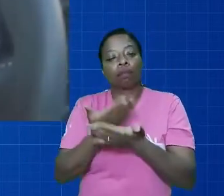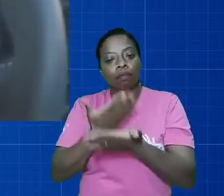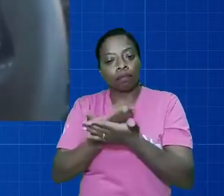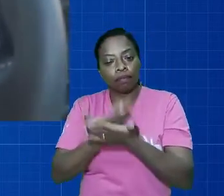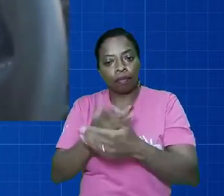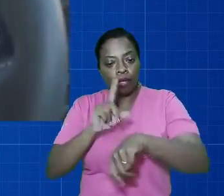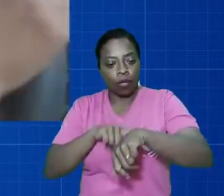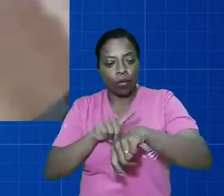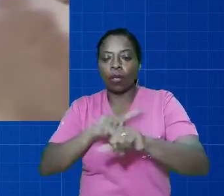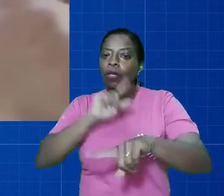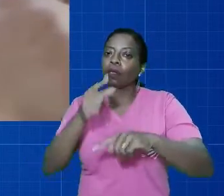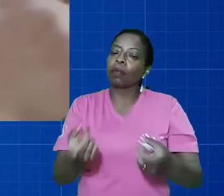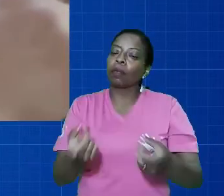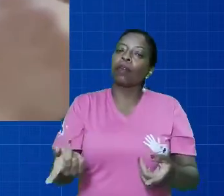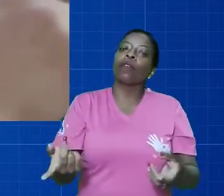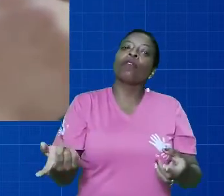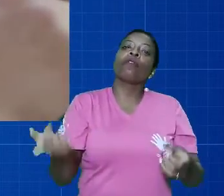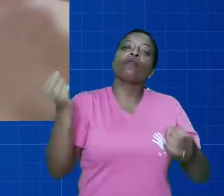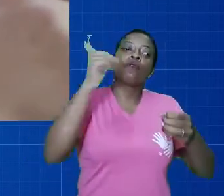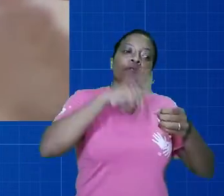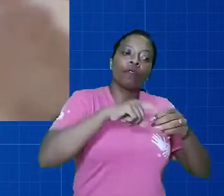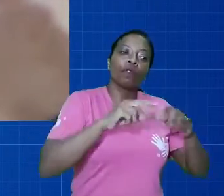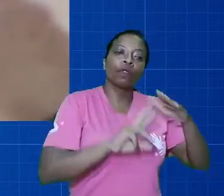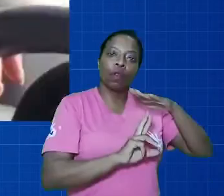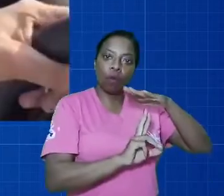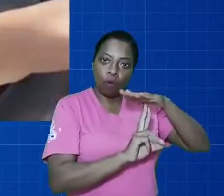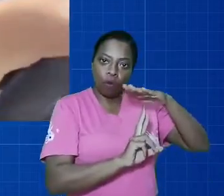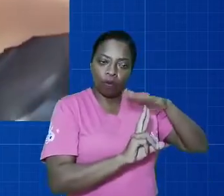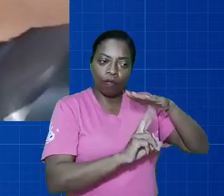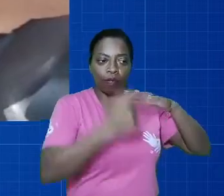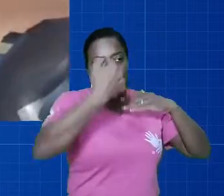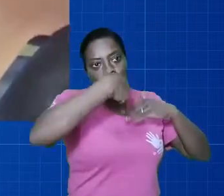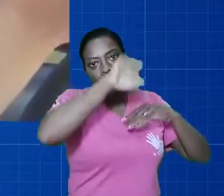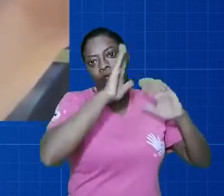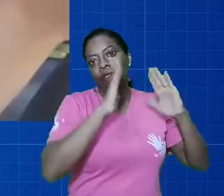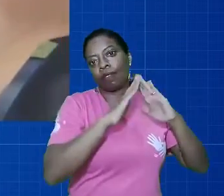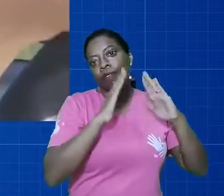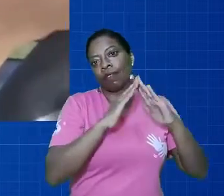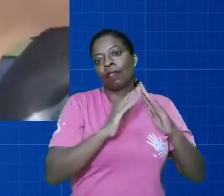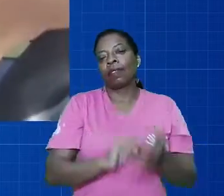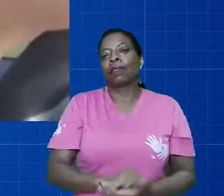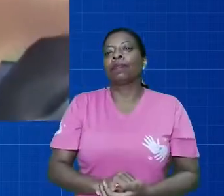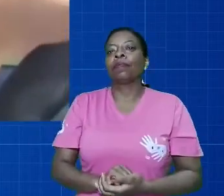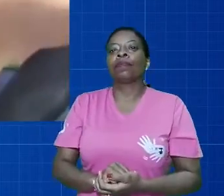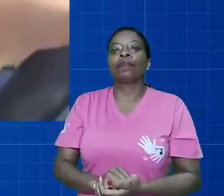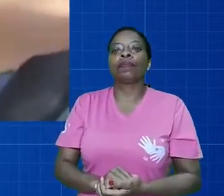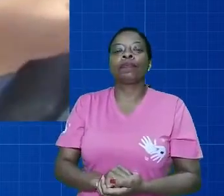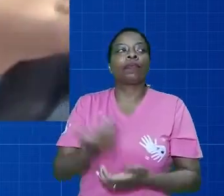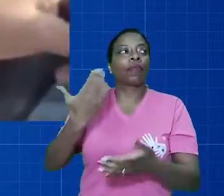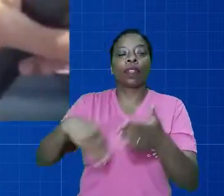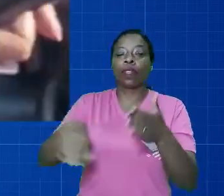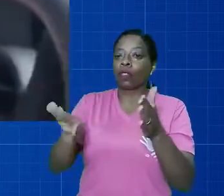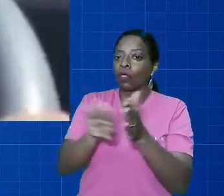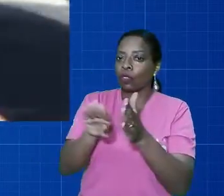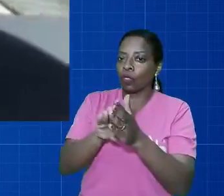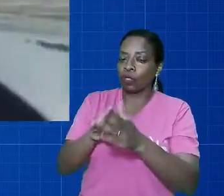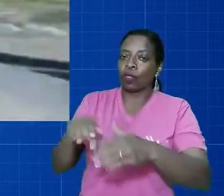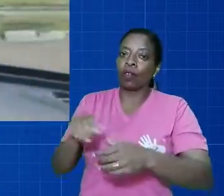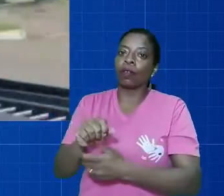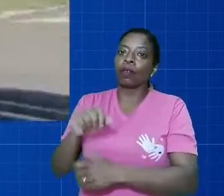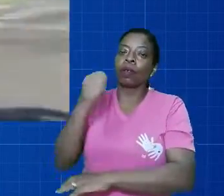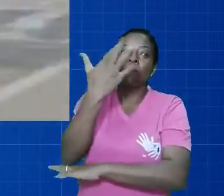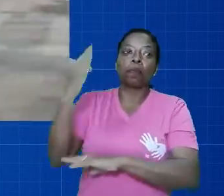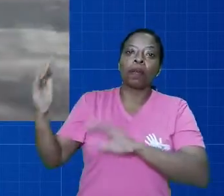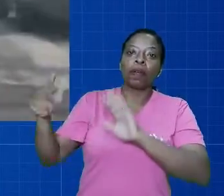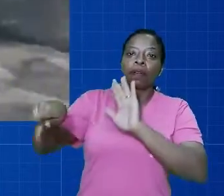depois voltavam aqui para a rodoviária para pegar o ônibus e ir embora. Estamos chegando no parque da cidade, né? Dentro do parque da cidade